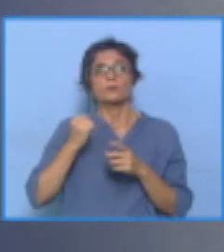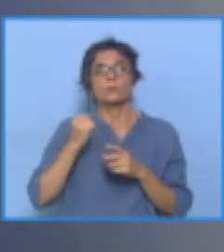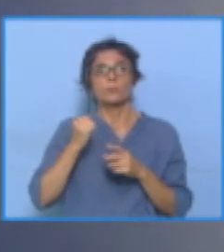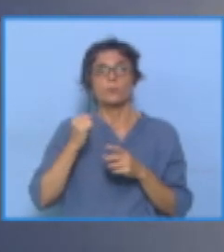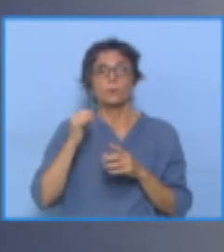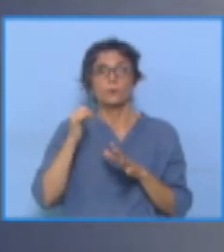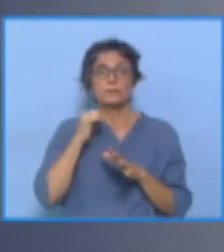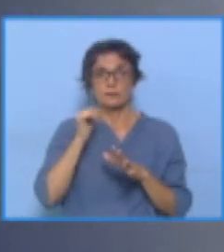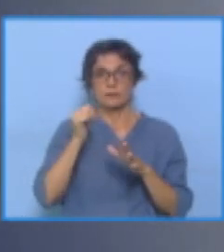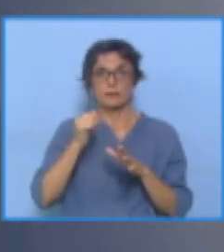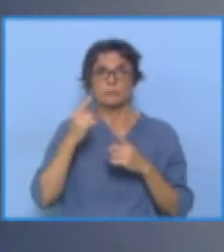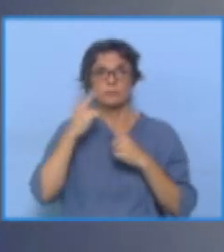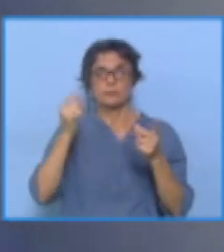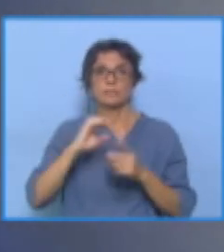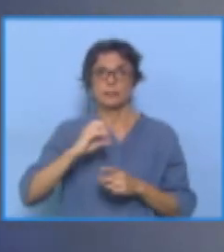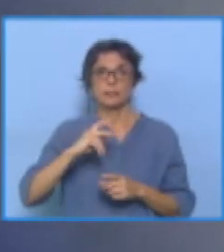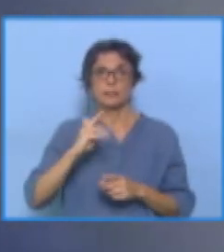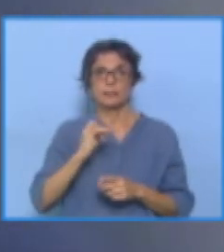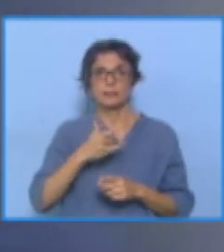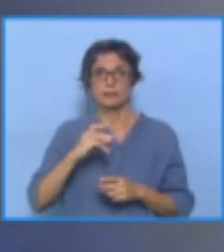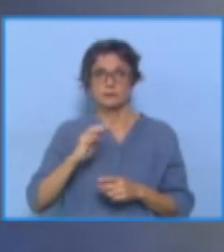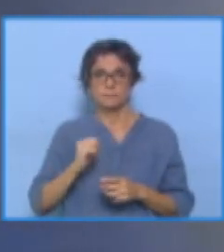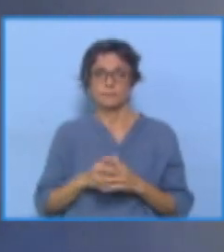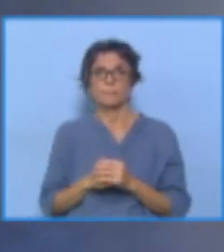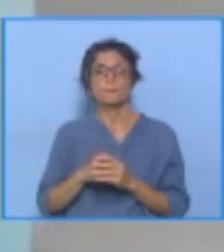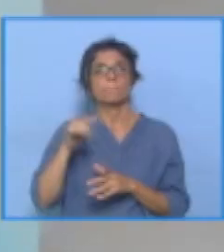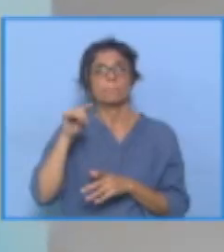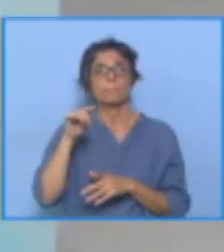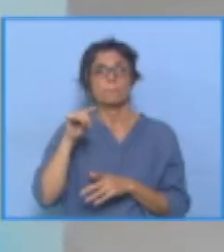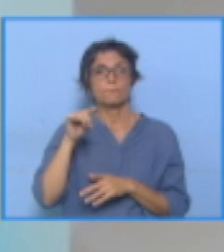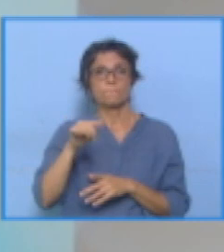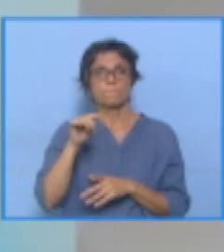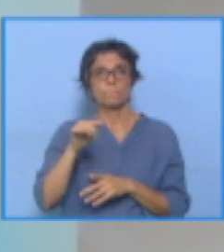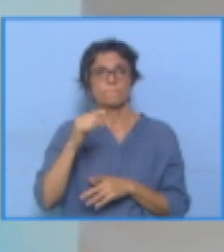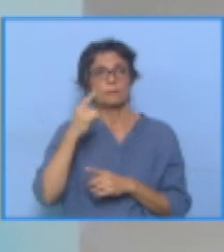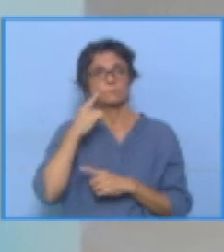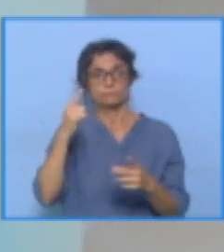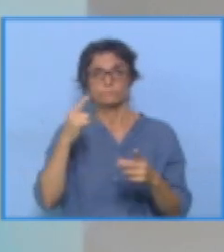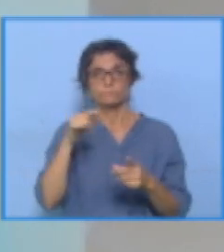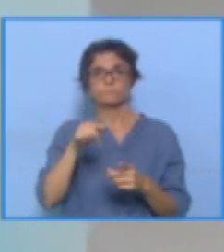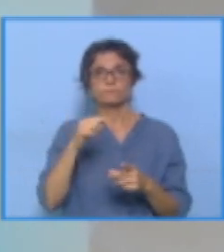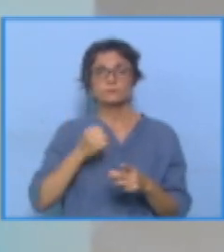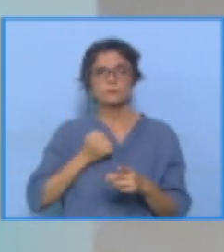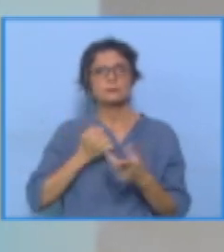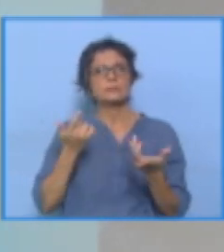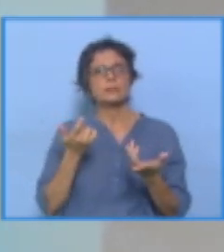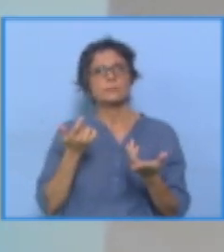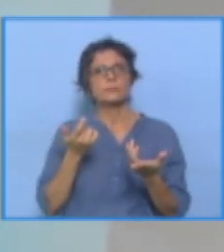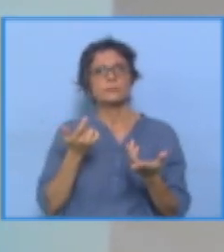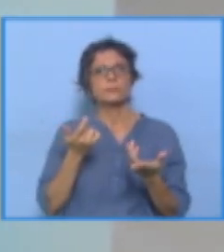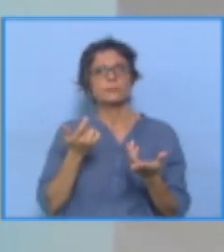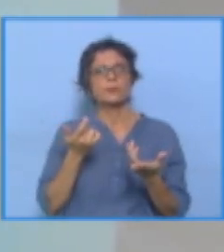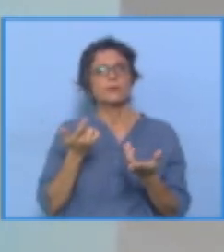da Caritas Portuguesa. Um livro que foi apresentado este sábado em Santarém e que acontecimento foi este? Que oportunidade foi esta